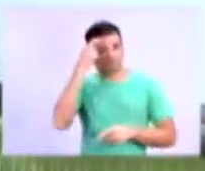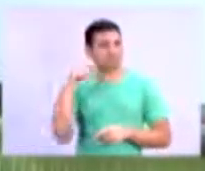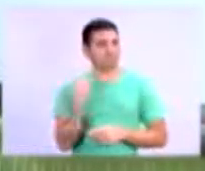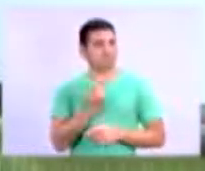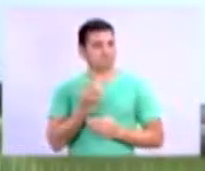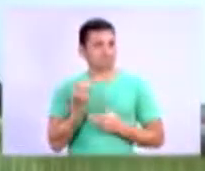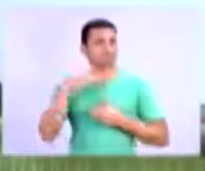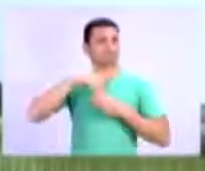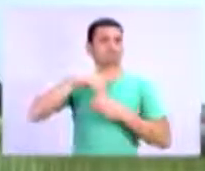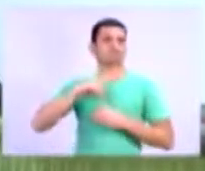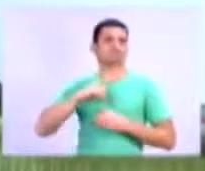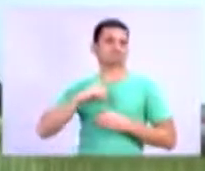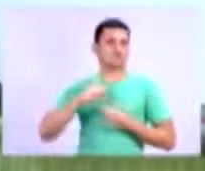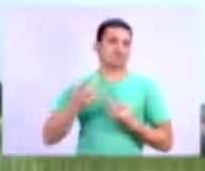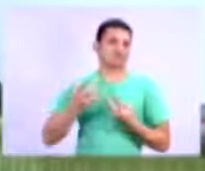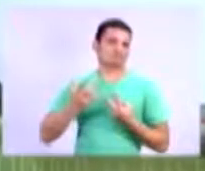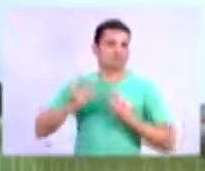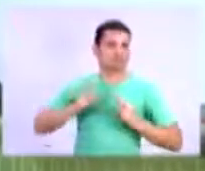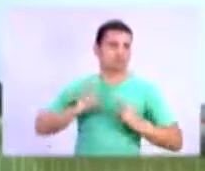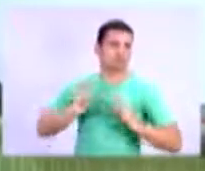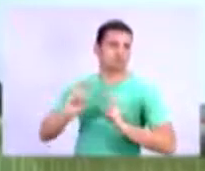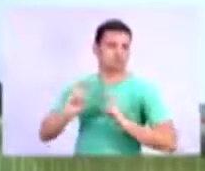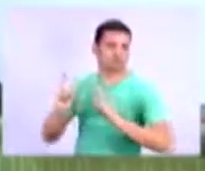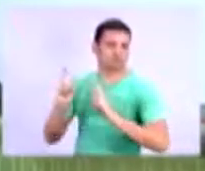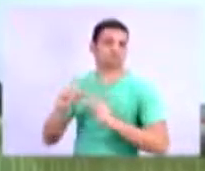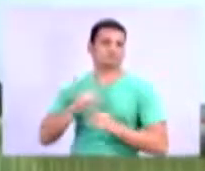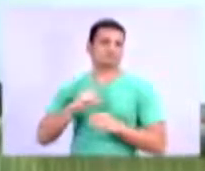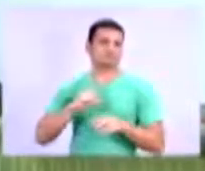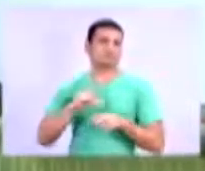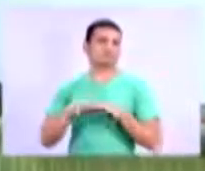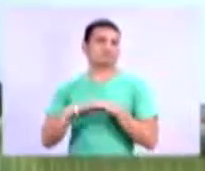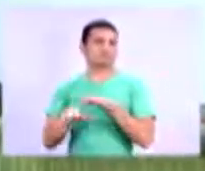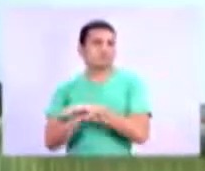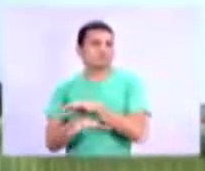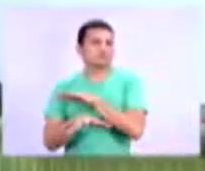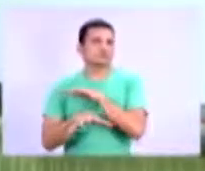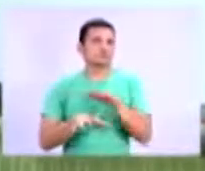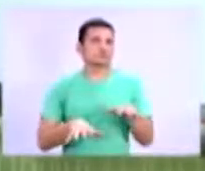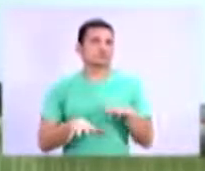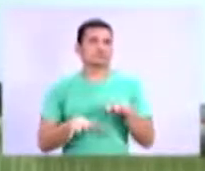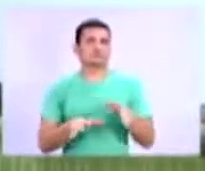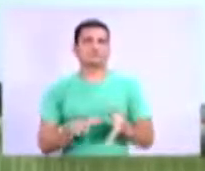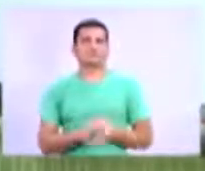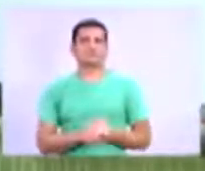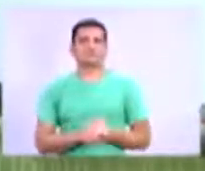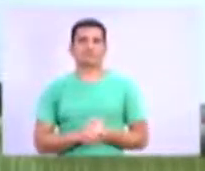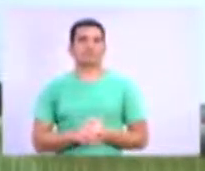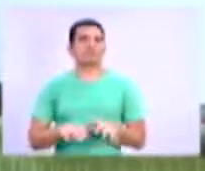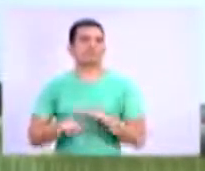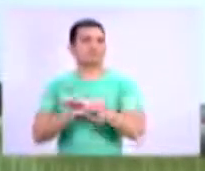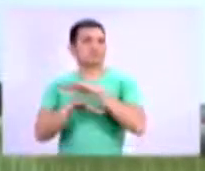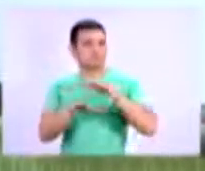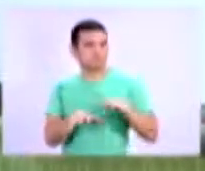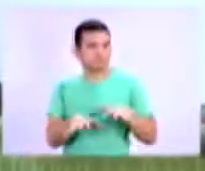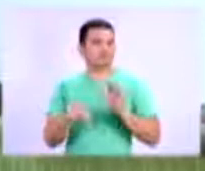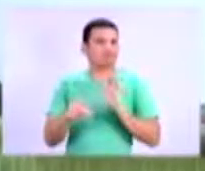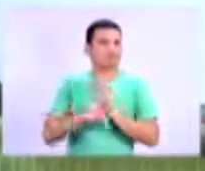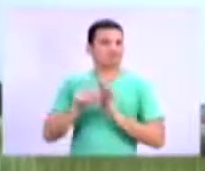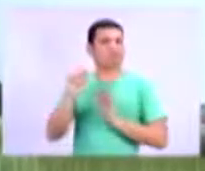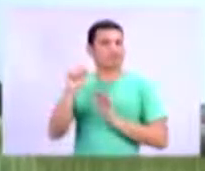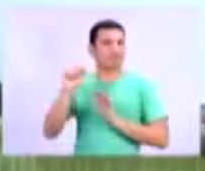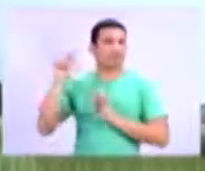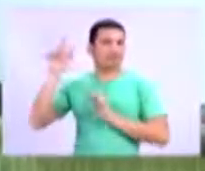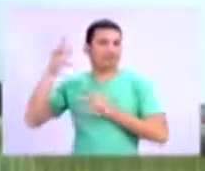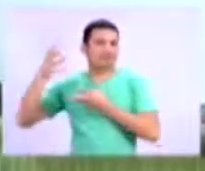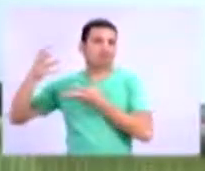somos explorados, né? Nós temos toda uma exclusão que advém dessa dominação de uma